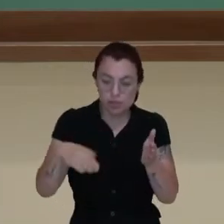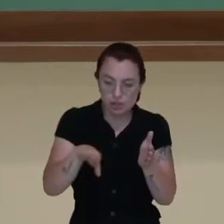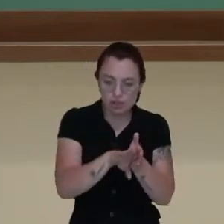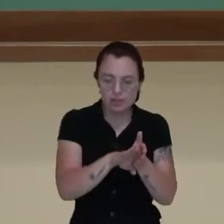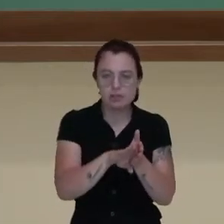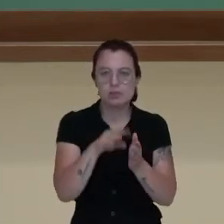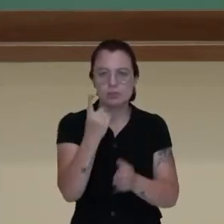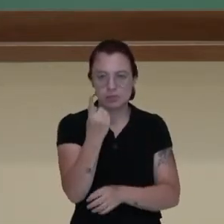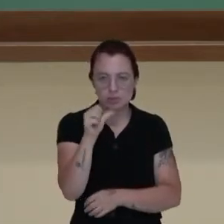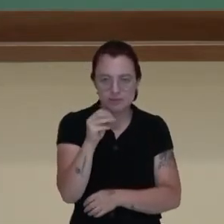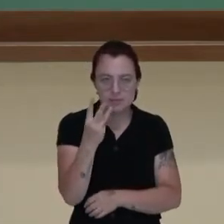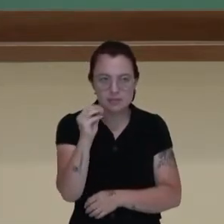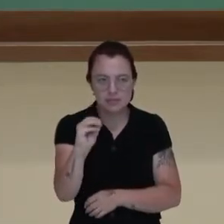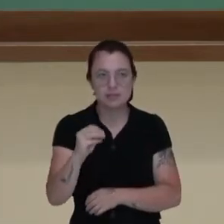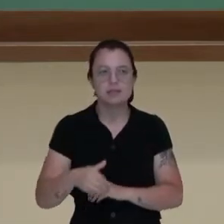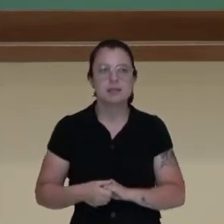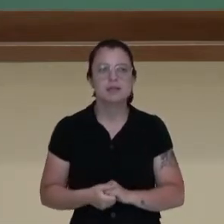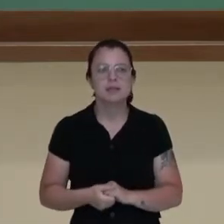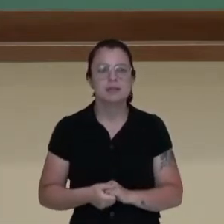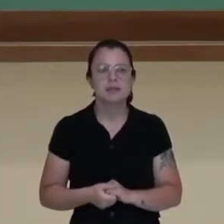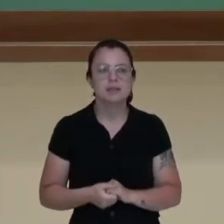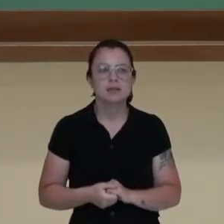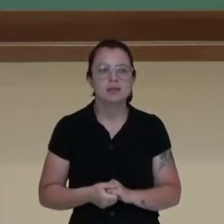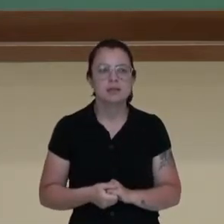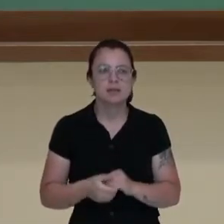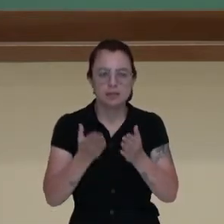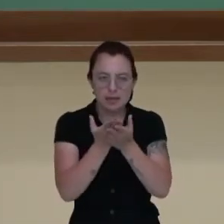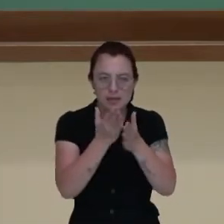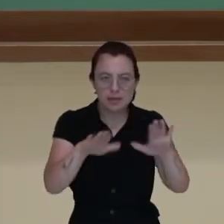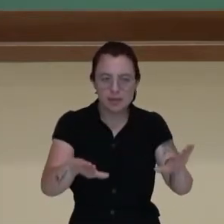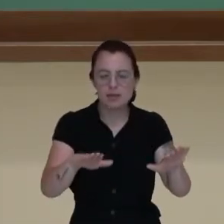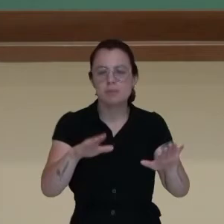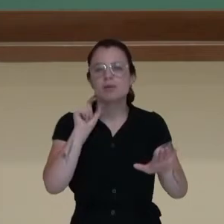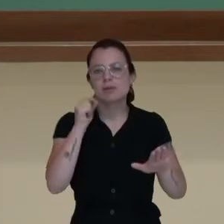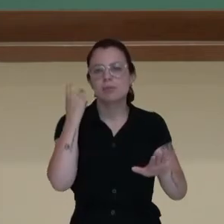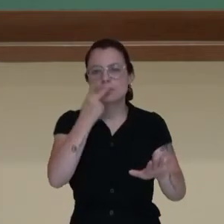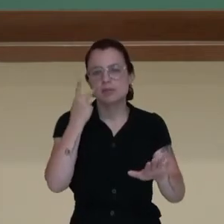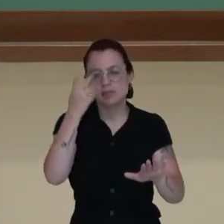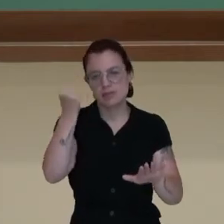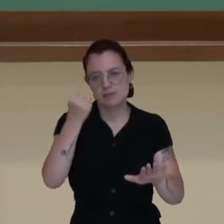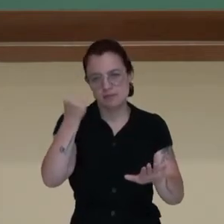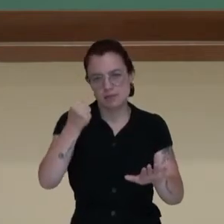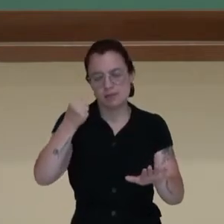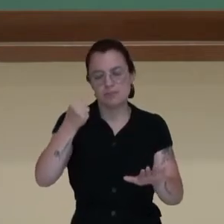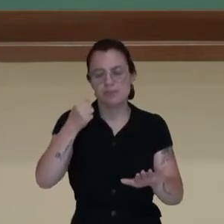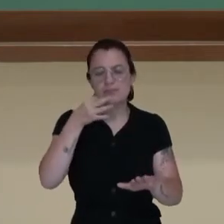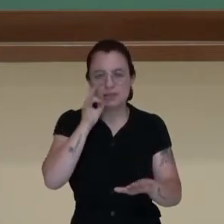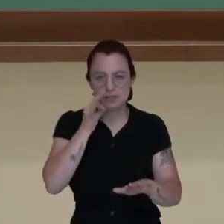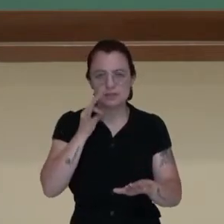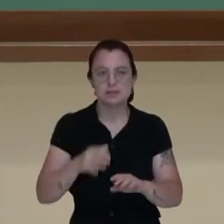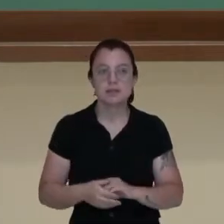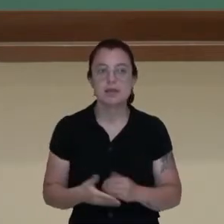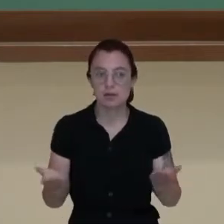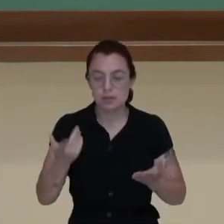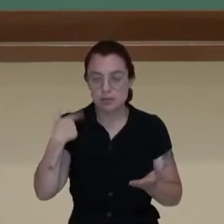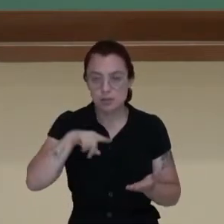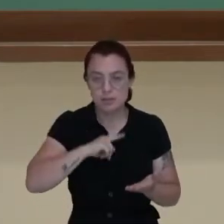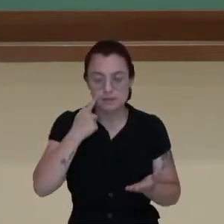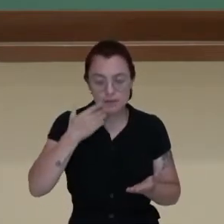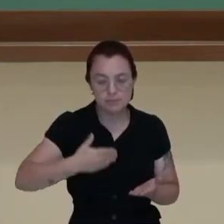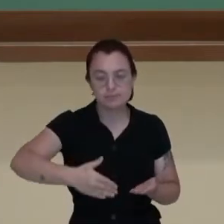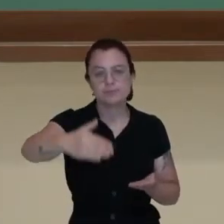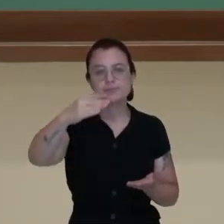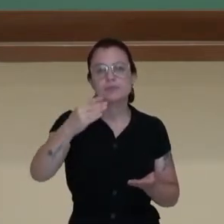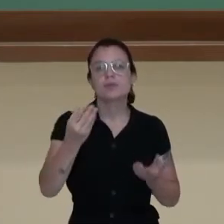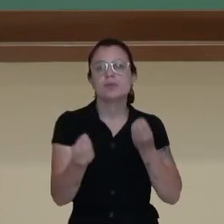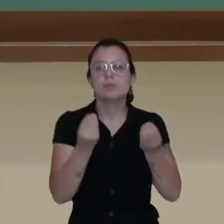em 1930 e ele vai colocar fim a política do café com leite, e é isso que a gente vai ver, como que ocorre esse